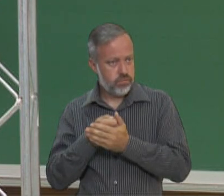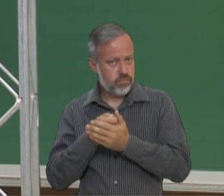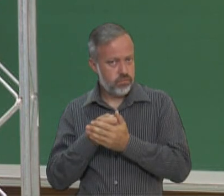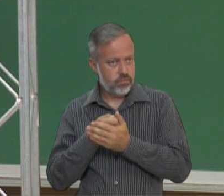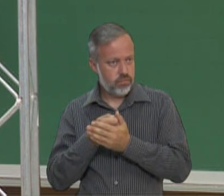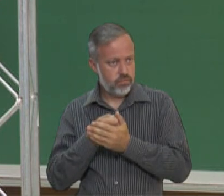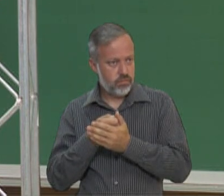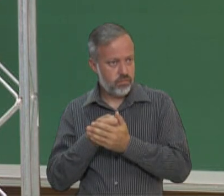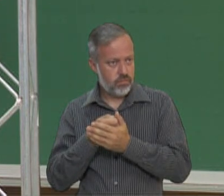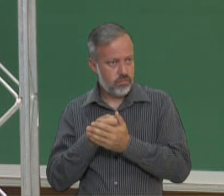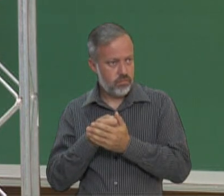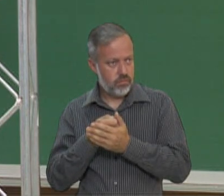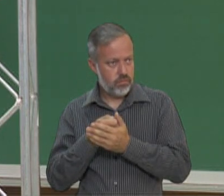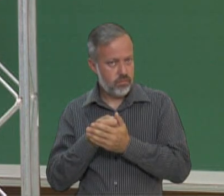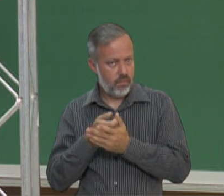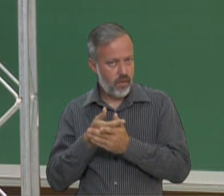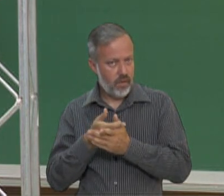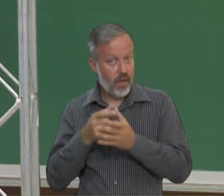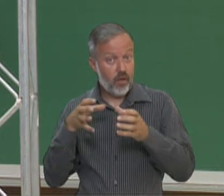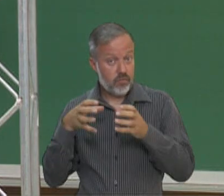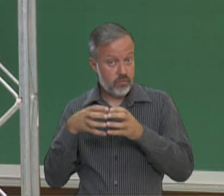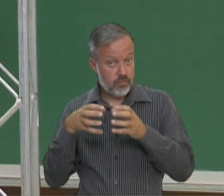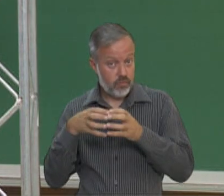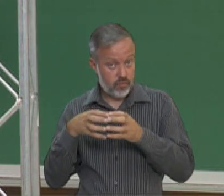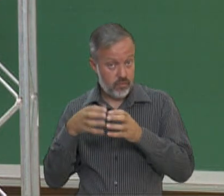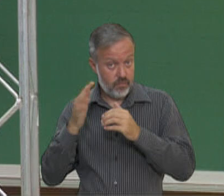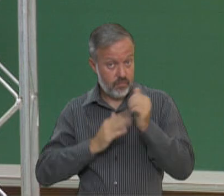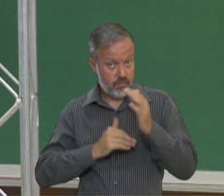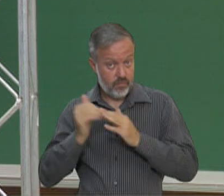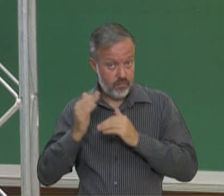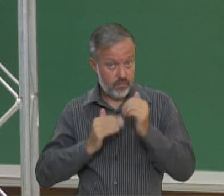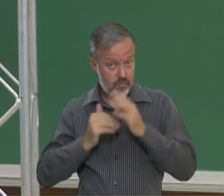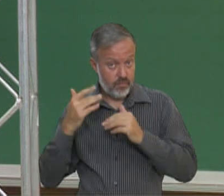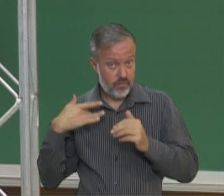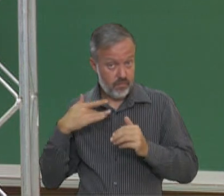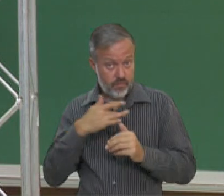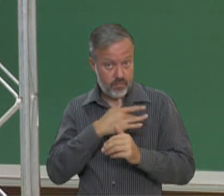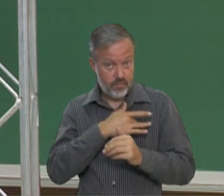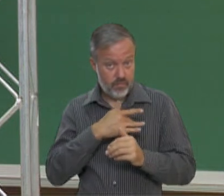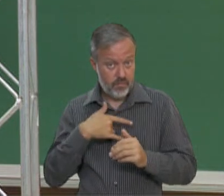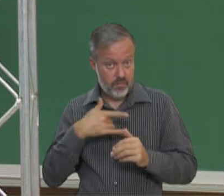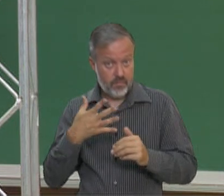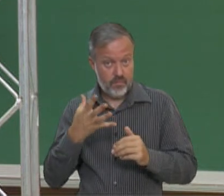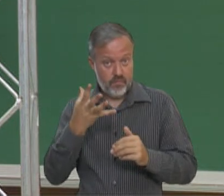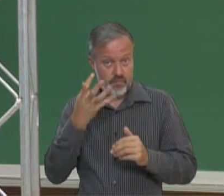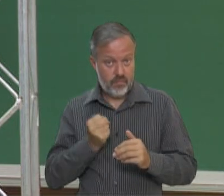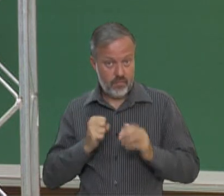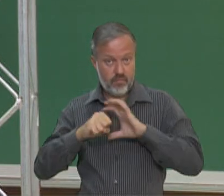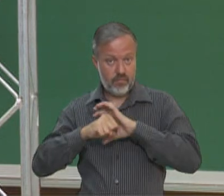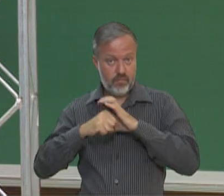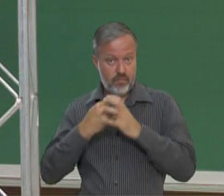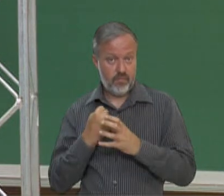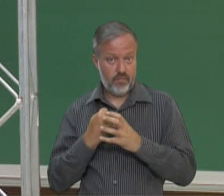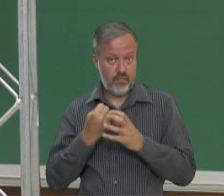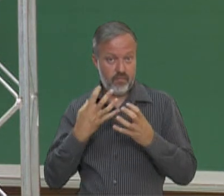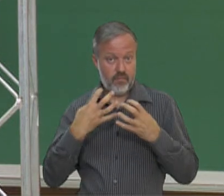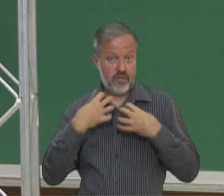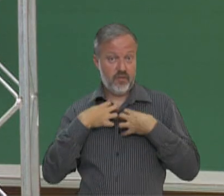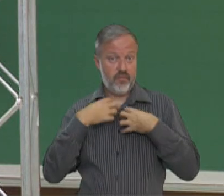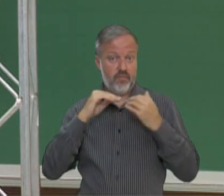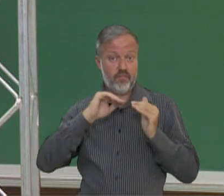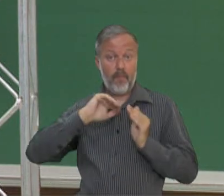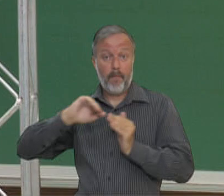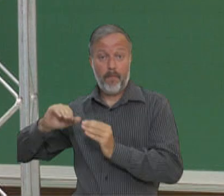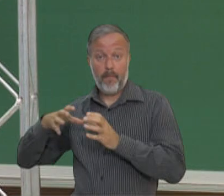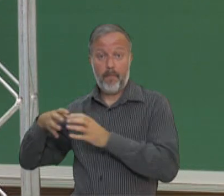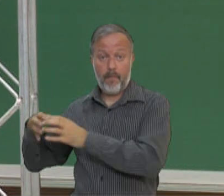a isolar profissionais da saúde que foram infectados pela Covid-19.